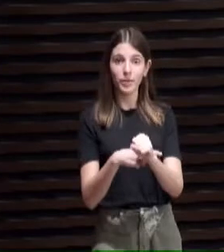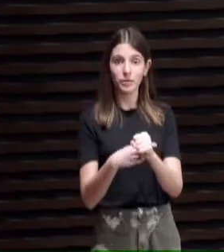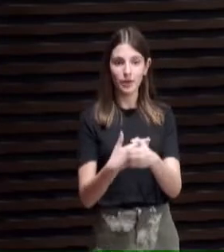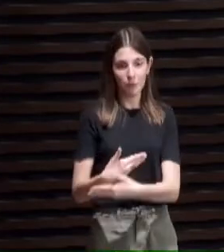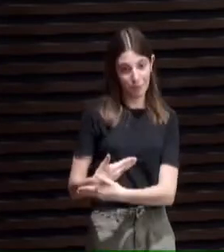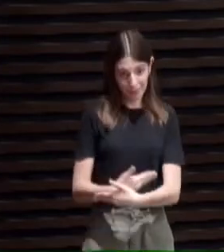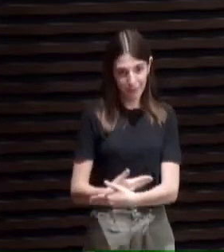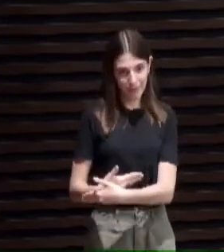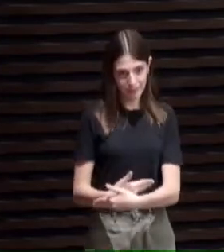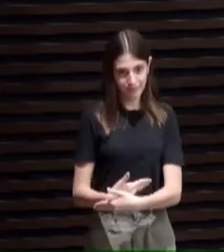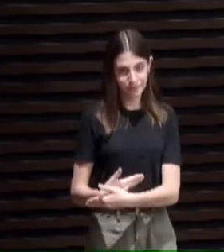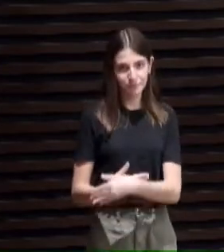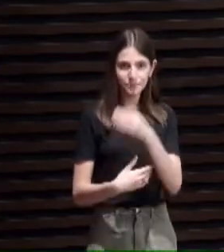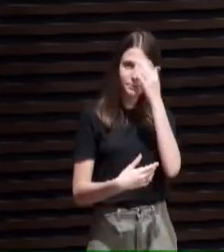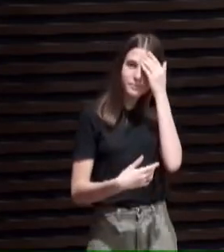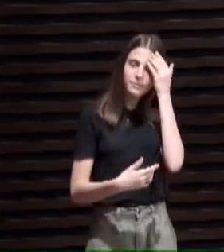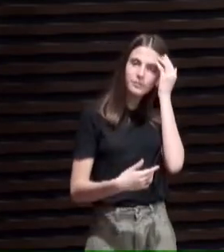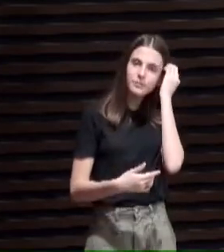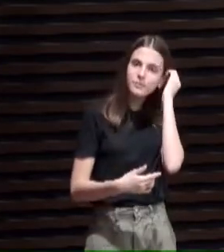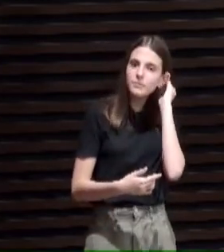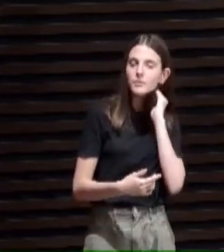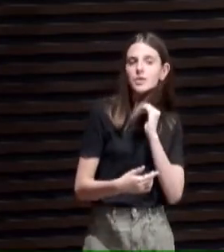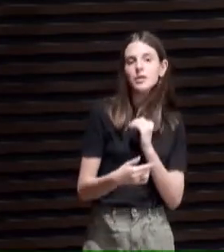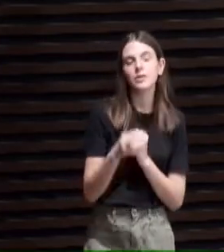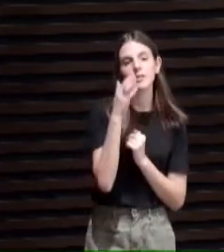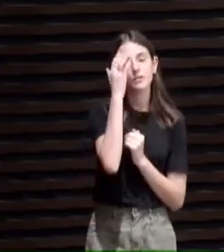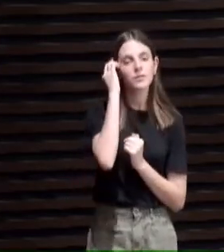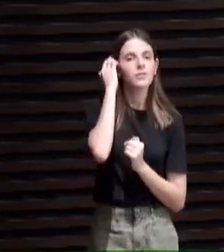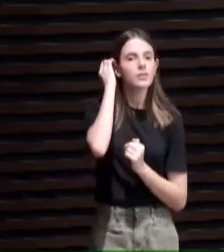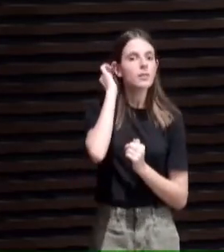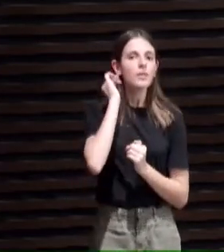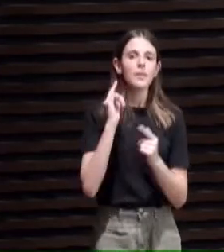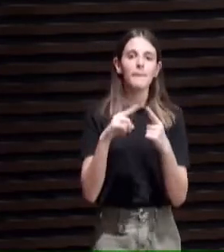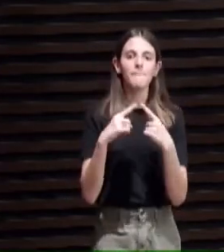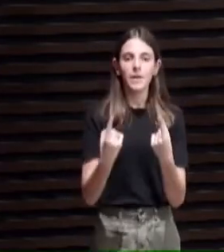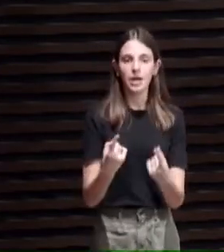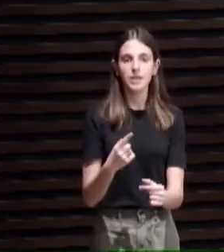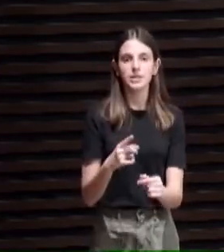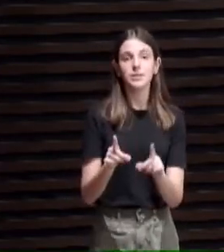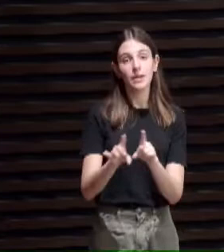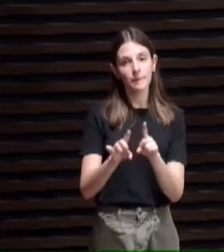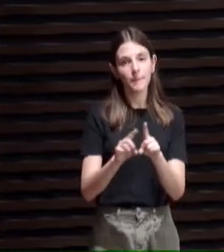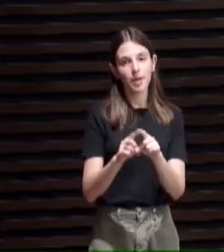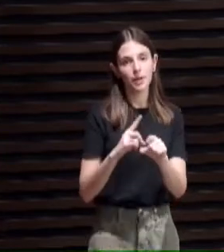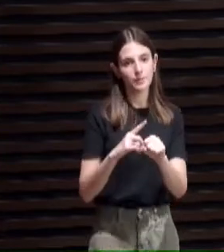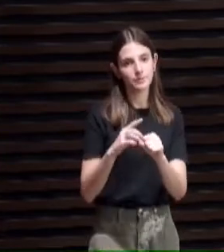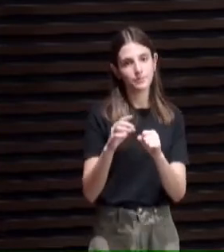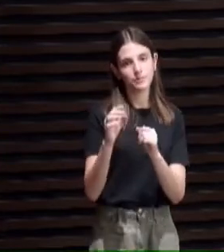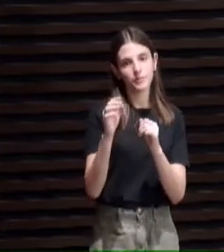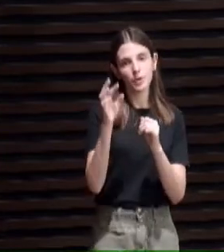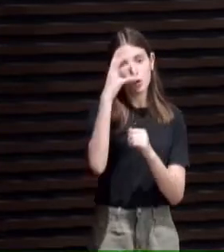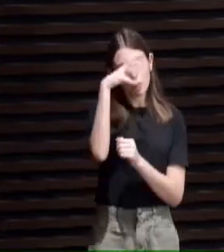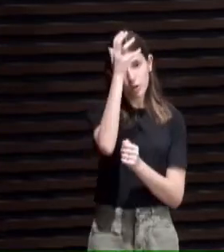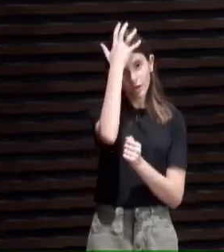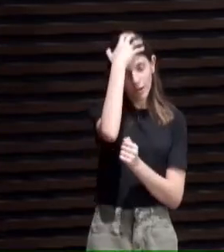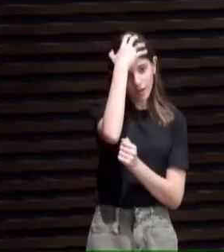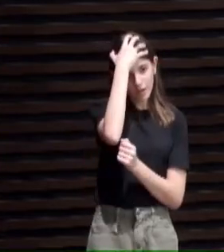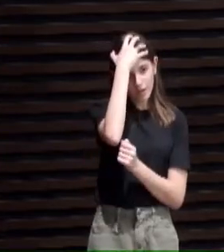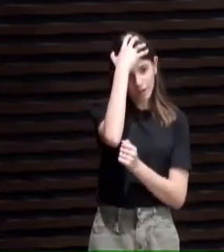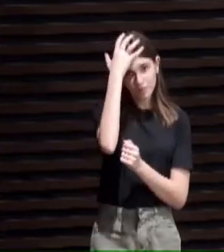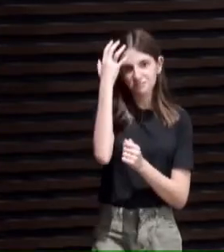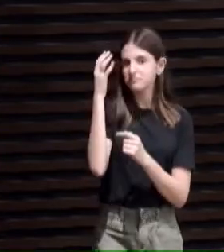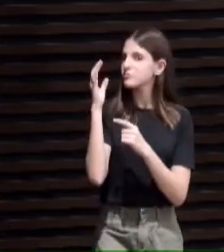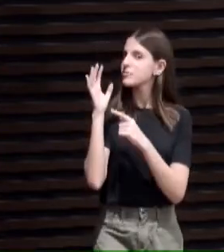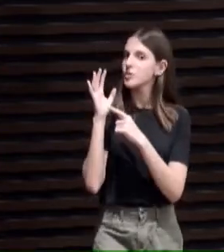Deus ali. Mas em certa medida o reino também ainda não está todo ele revelado na sua plenitude. Então há um aspecto já e